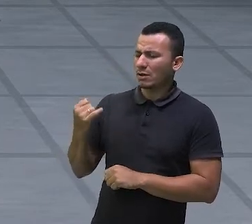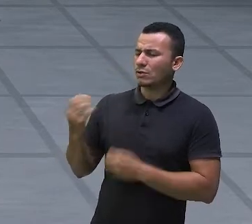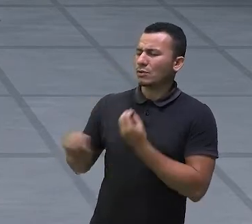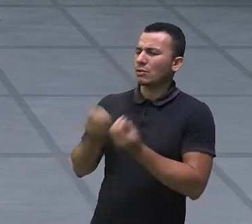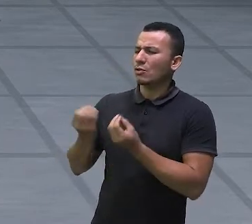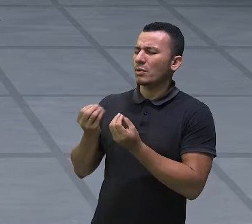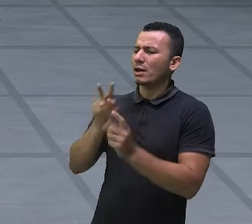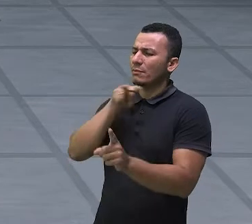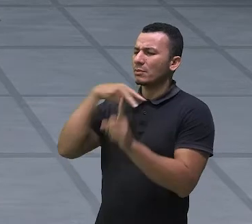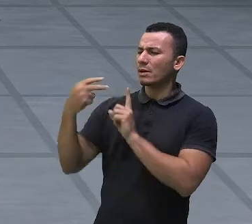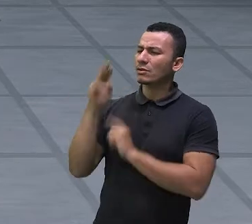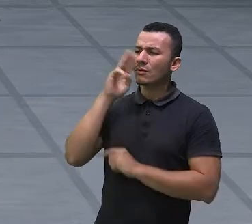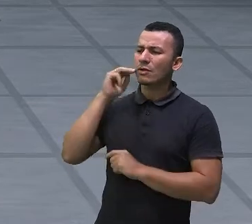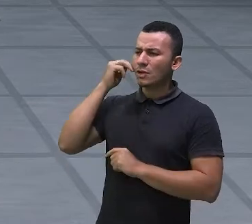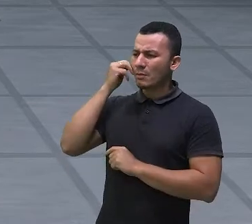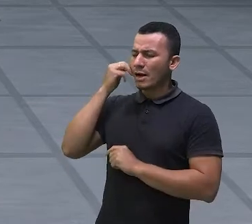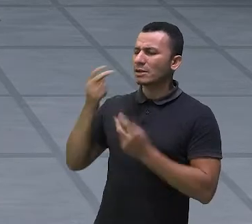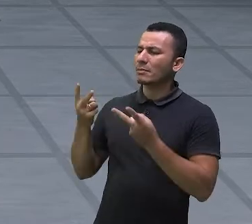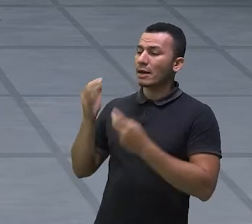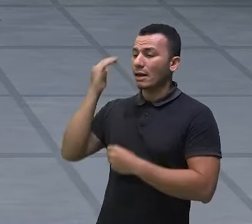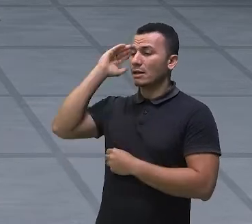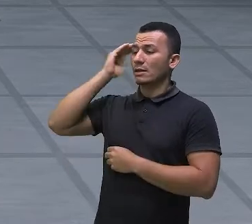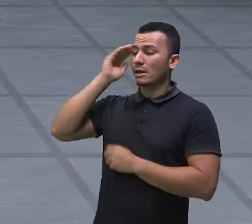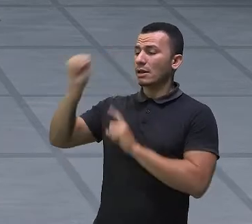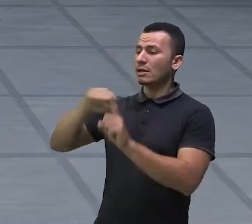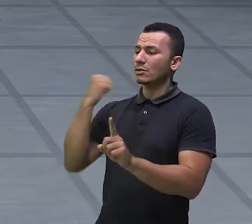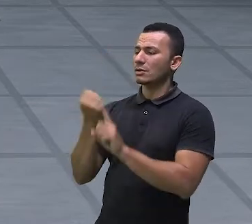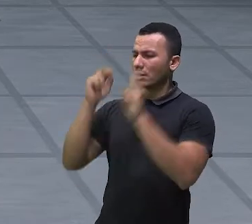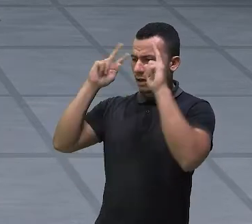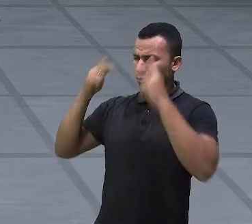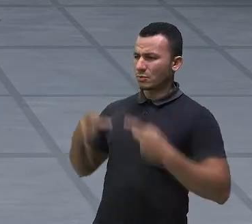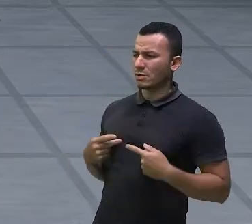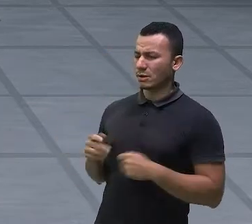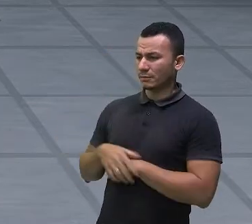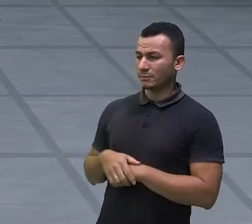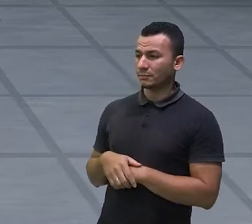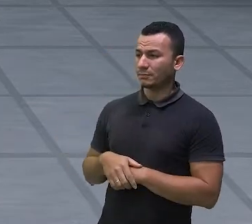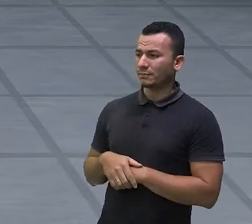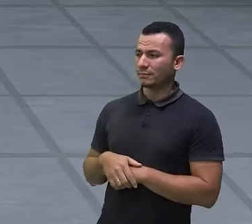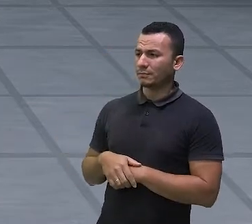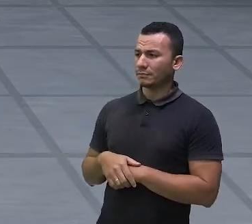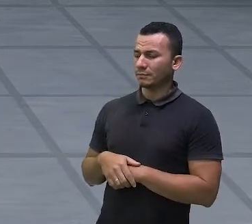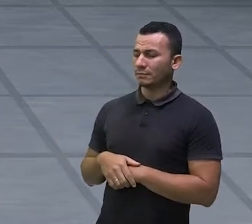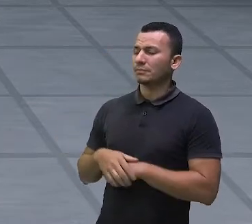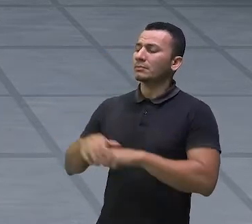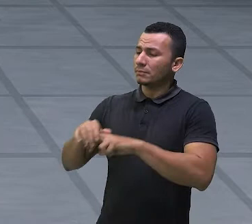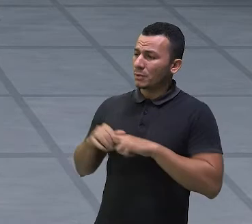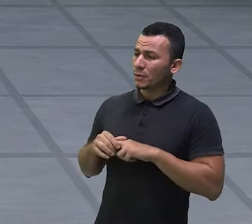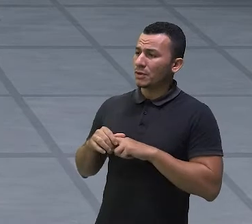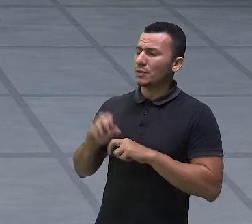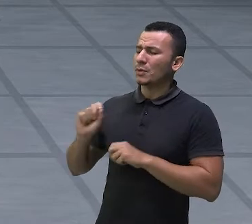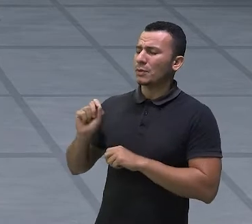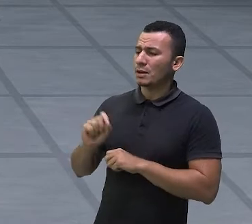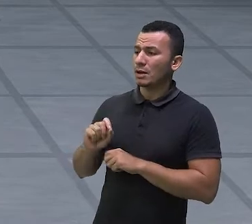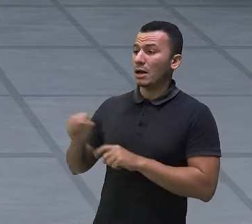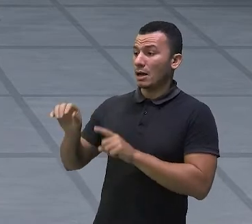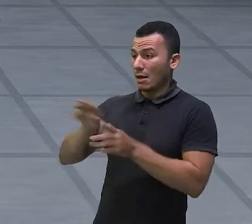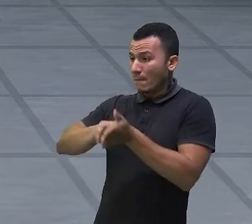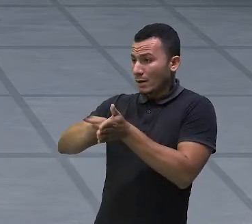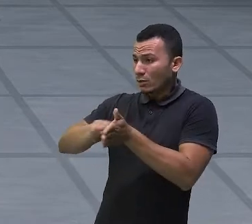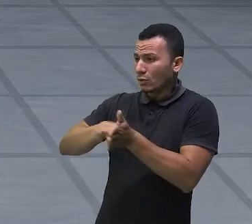de Marx para interpretar a sociedade humana. Creio que é melhor o senhor explicar o que significa a